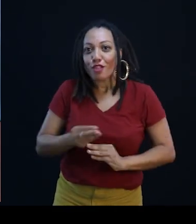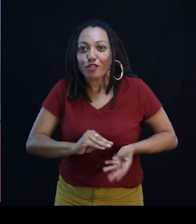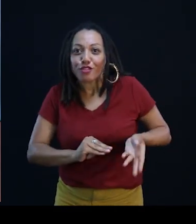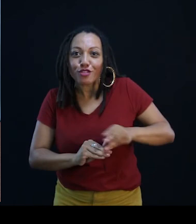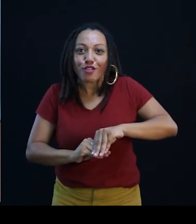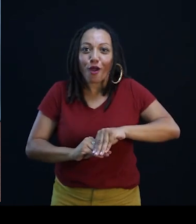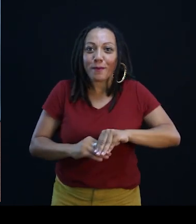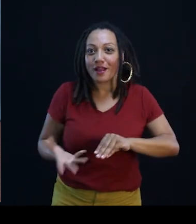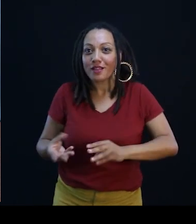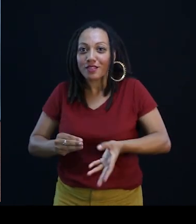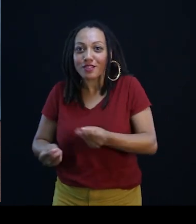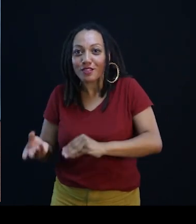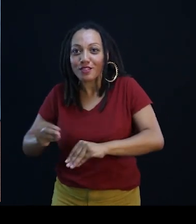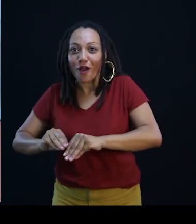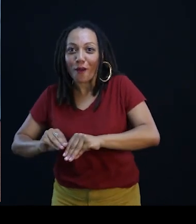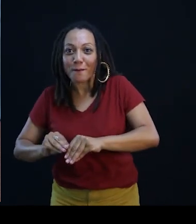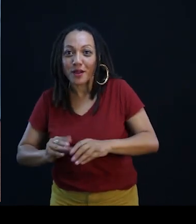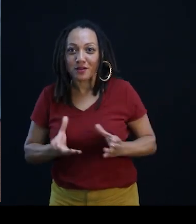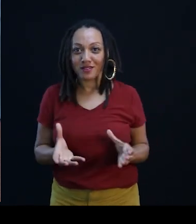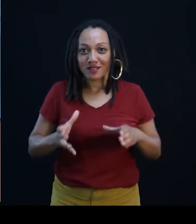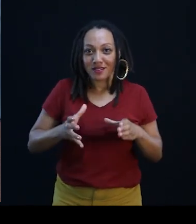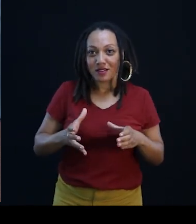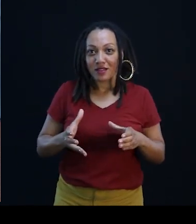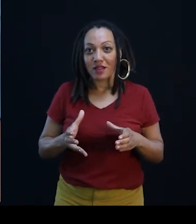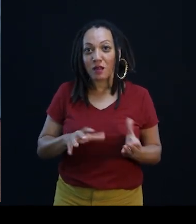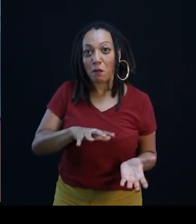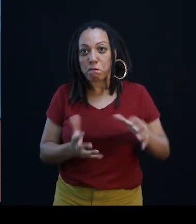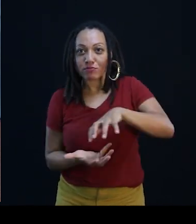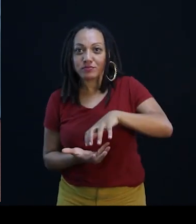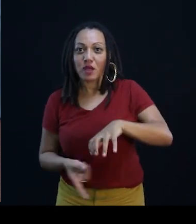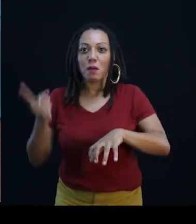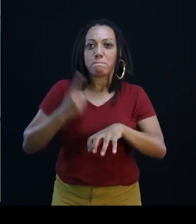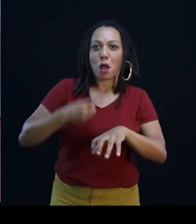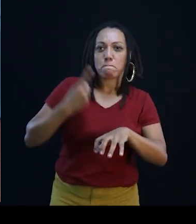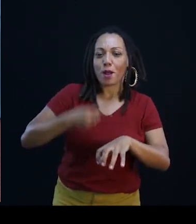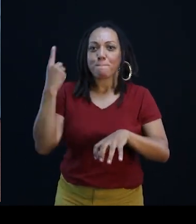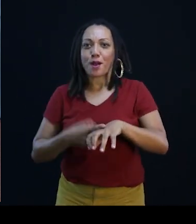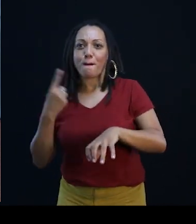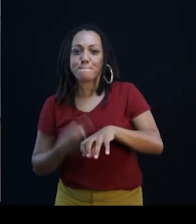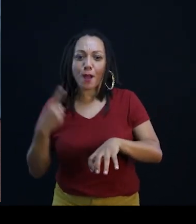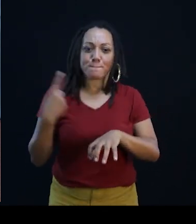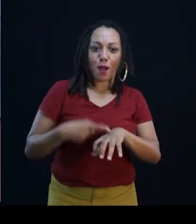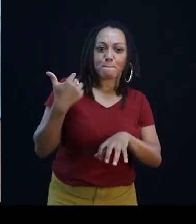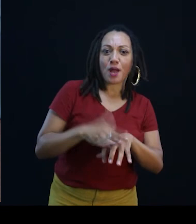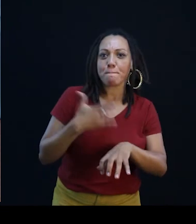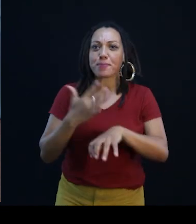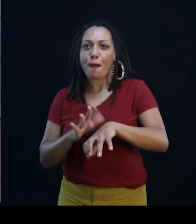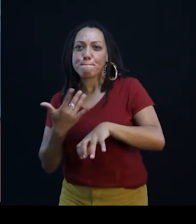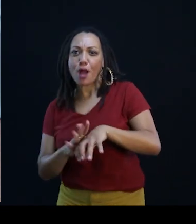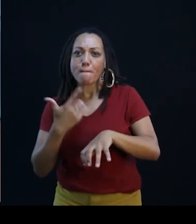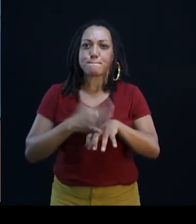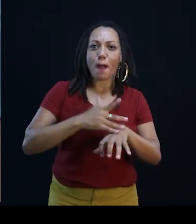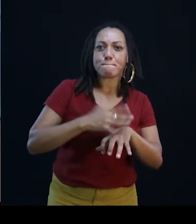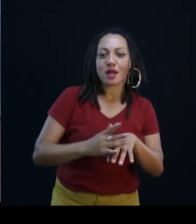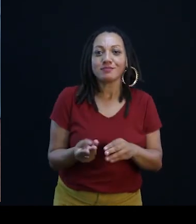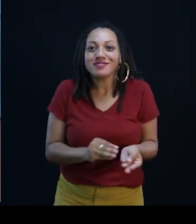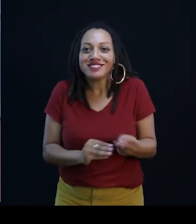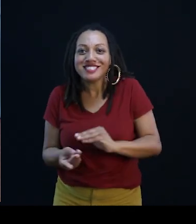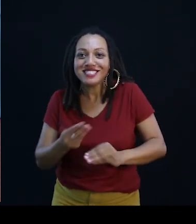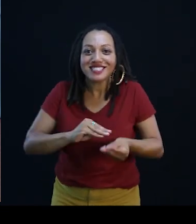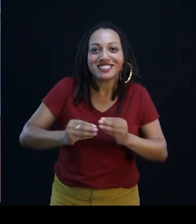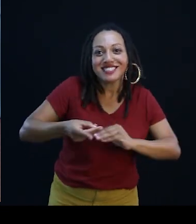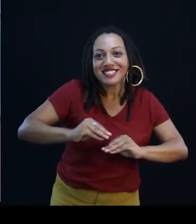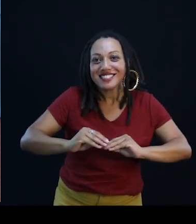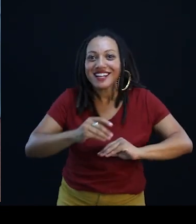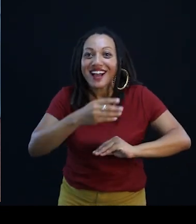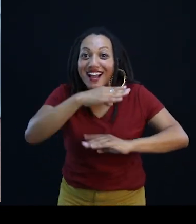Dobra, dobra, lavadeira. Quanto mais dobra, mais cheira. Dobra, dobra, lavadeira. Quanto